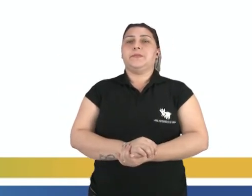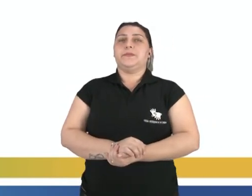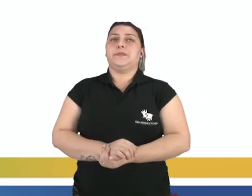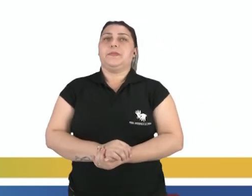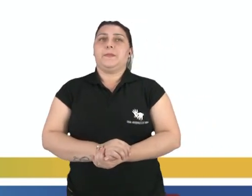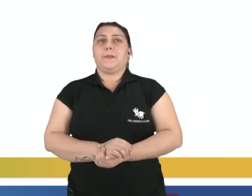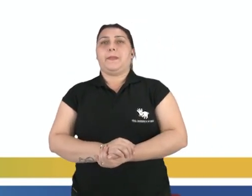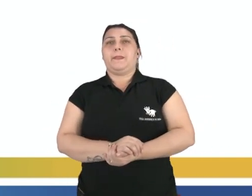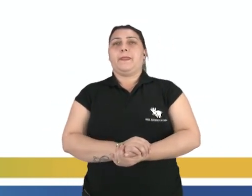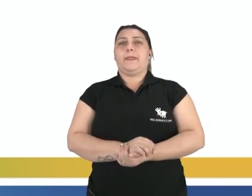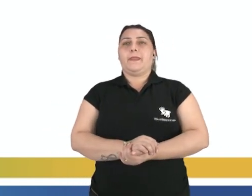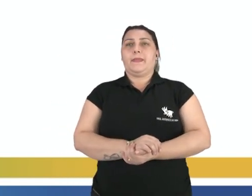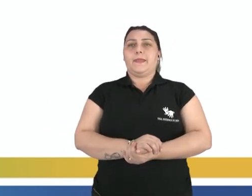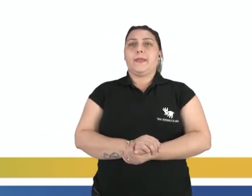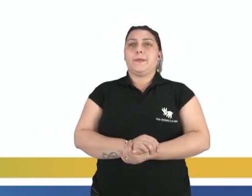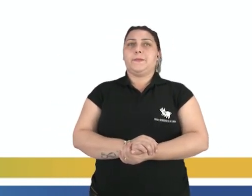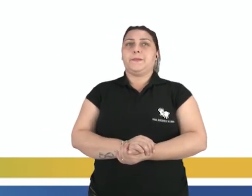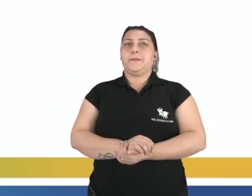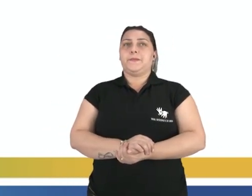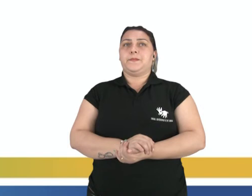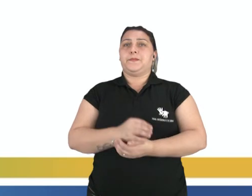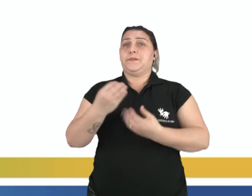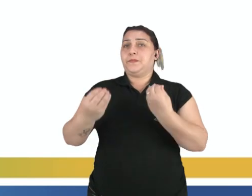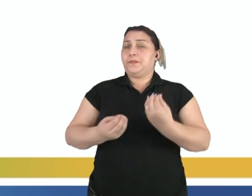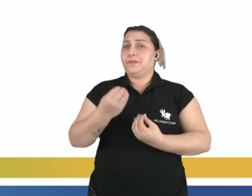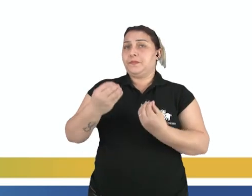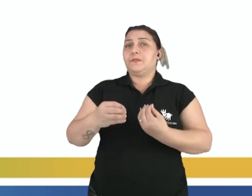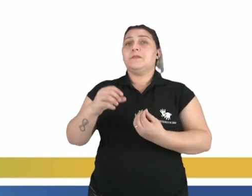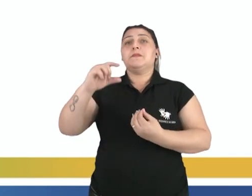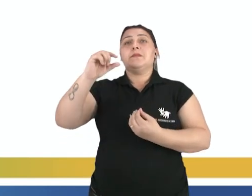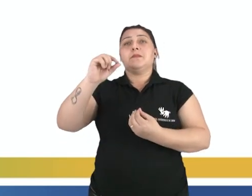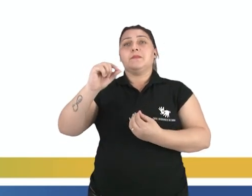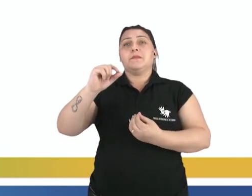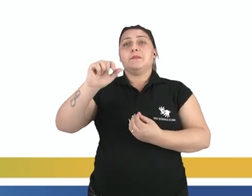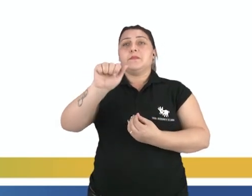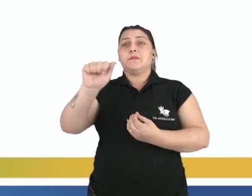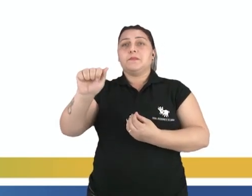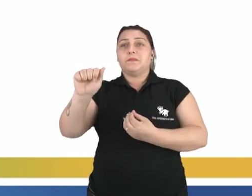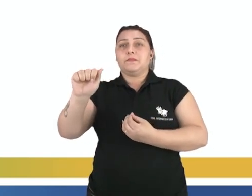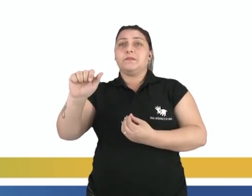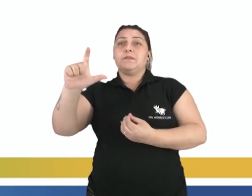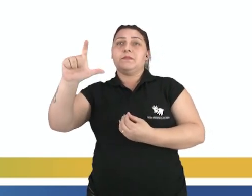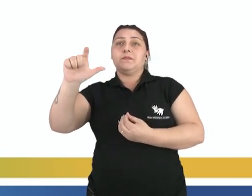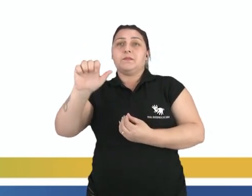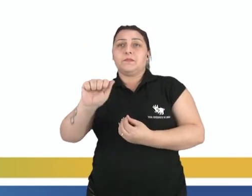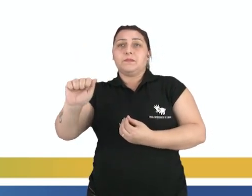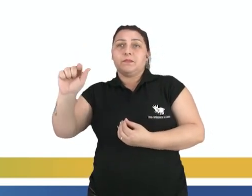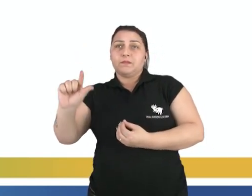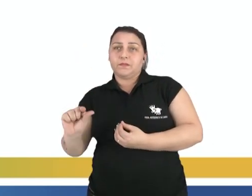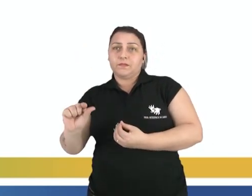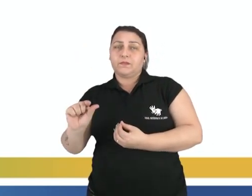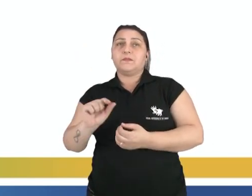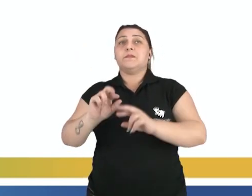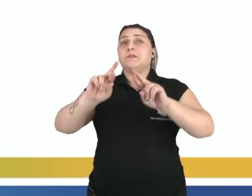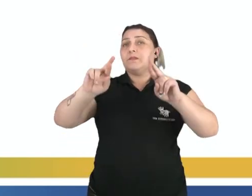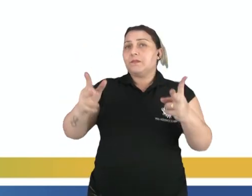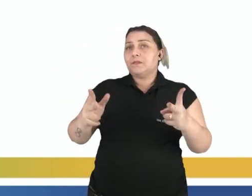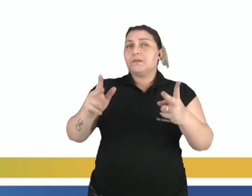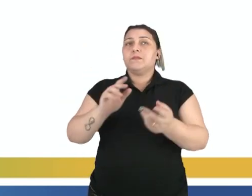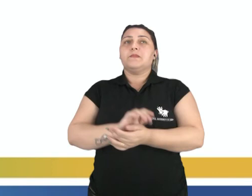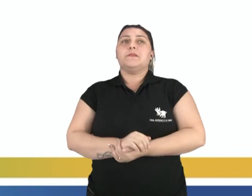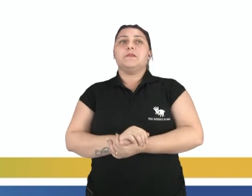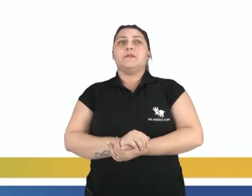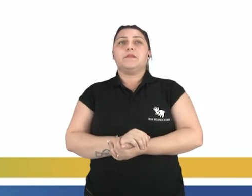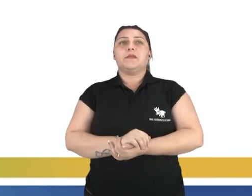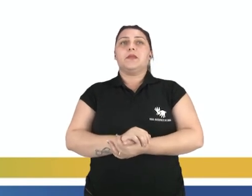Heterozigosidade são dois pares de alelos diferentes, como, por exemplo, azão-azão e azão-azinho. E nas mulheres, somente em homozigosidade.